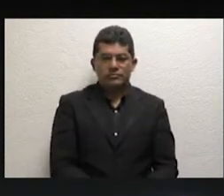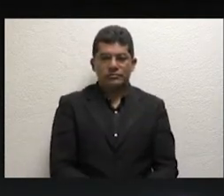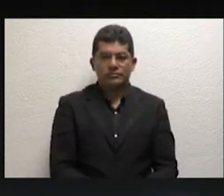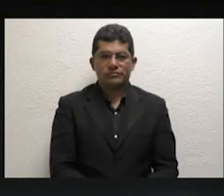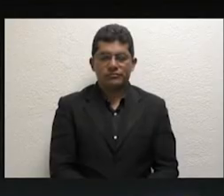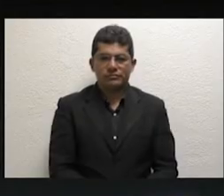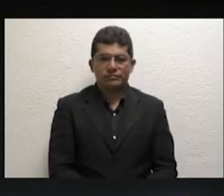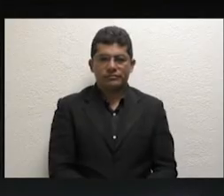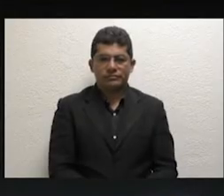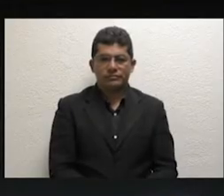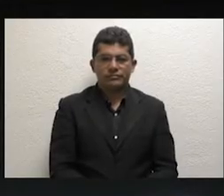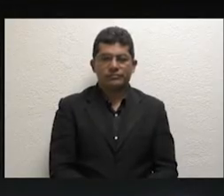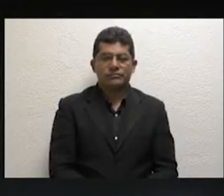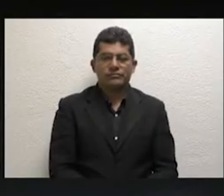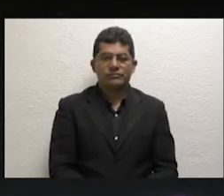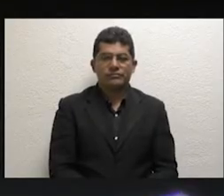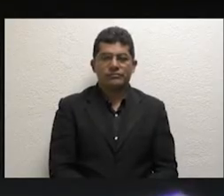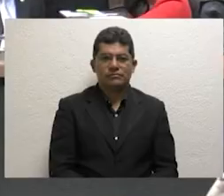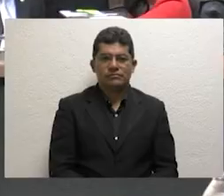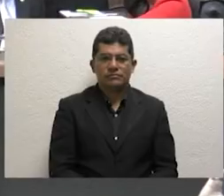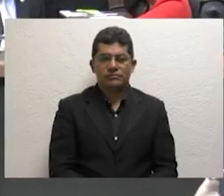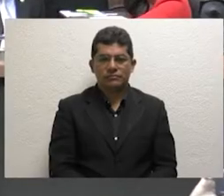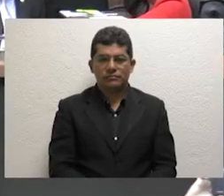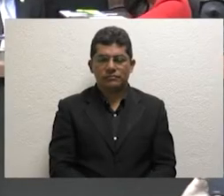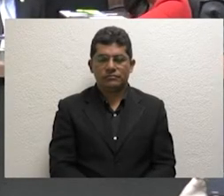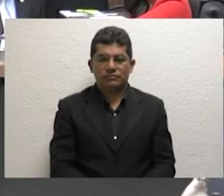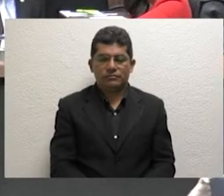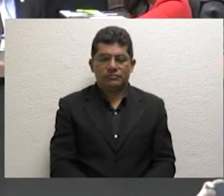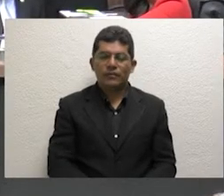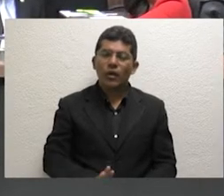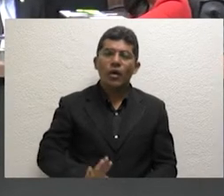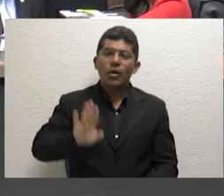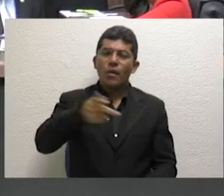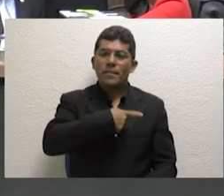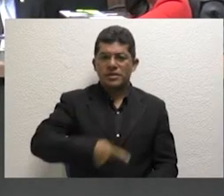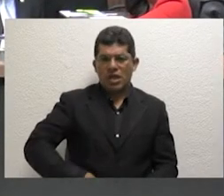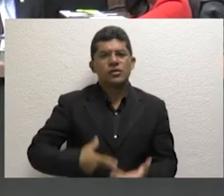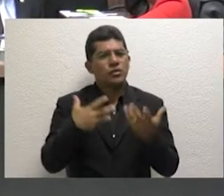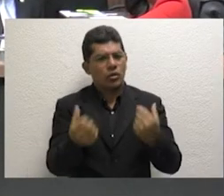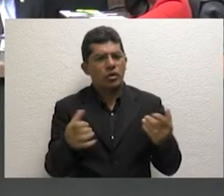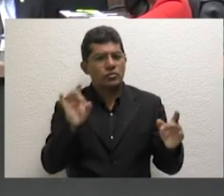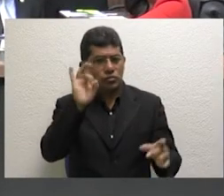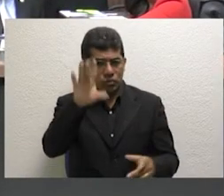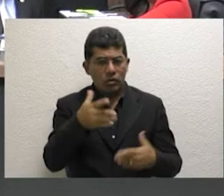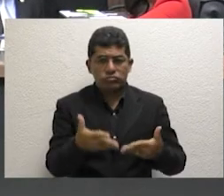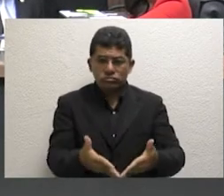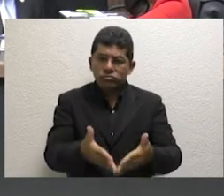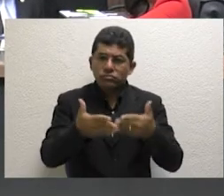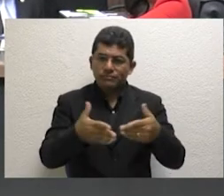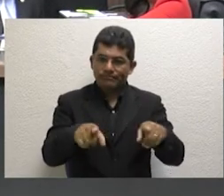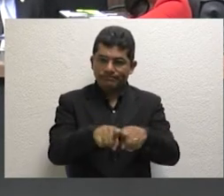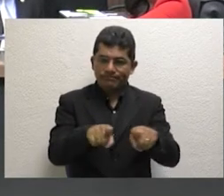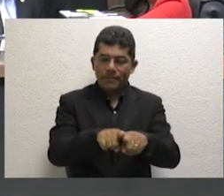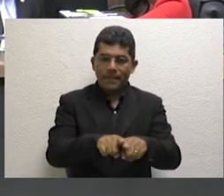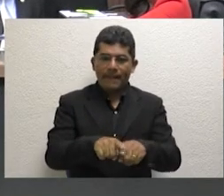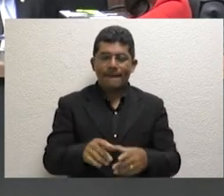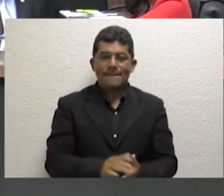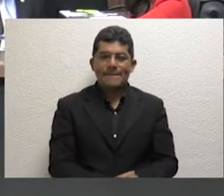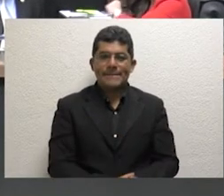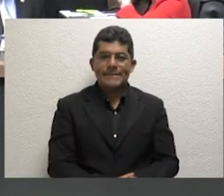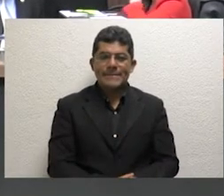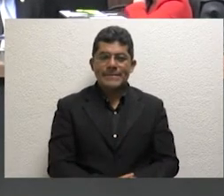senhores deputados nós estamos nós estamos nesse momento apenas meu querido presidente como